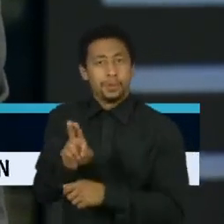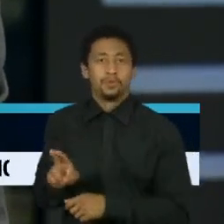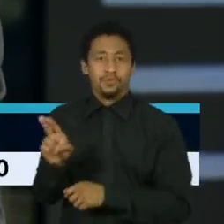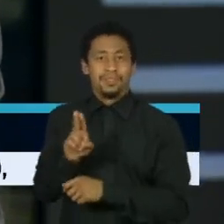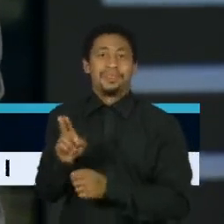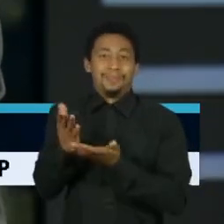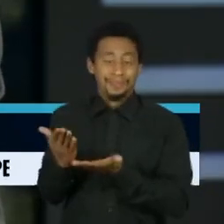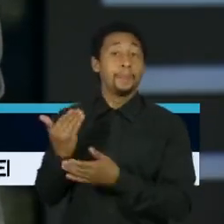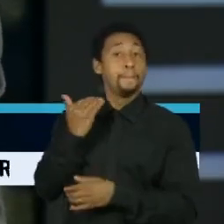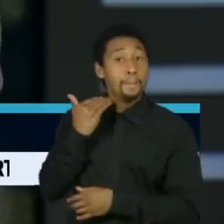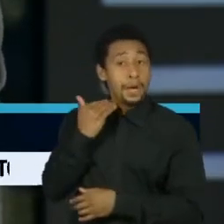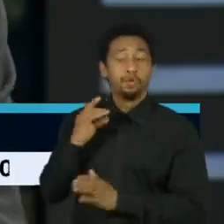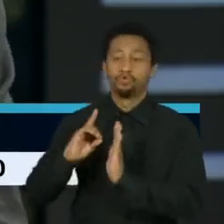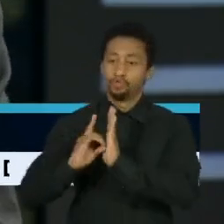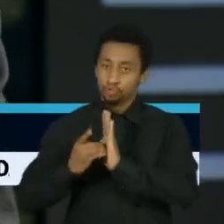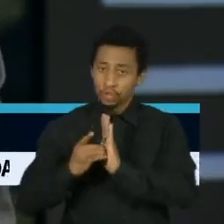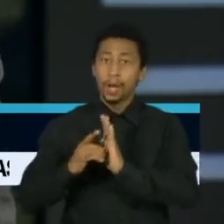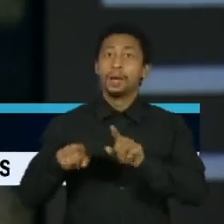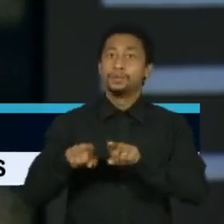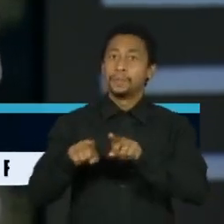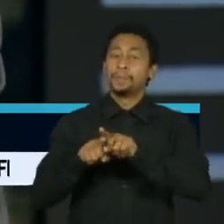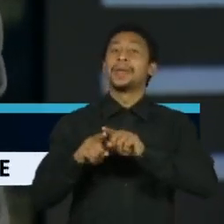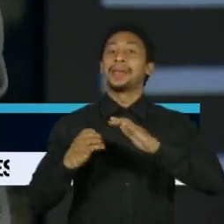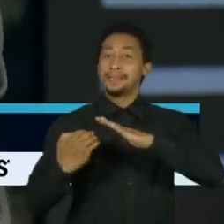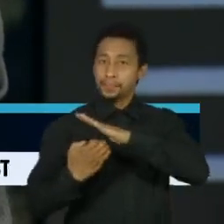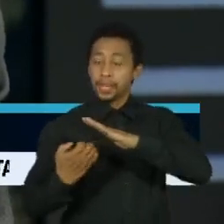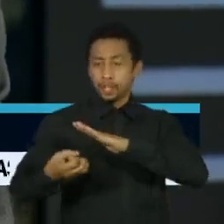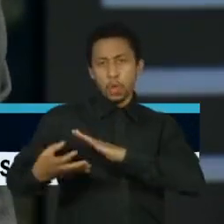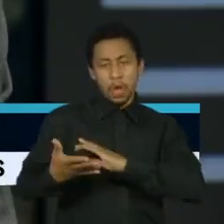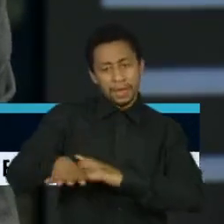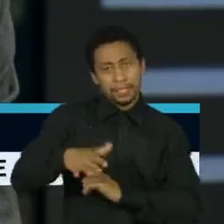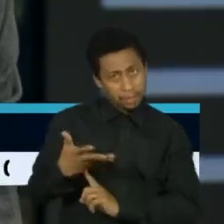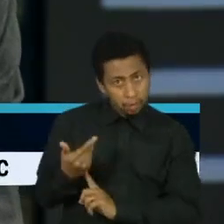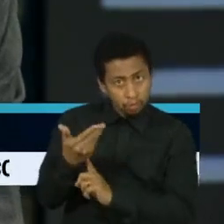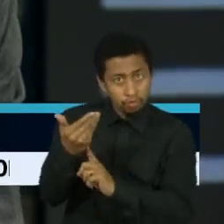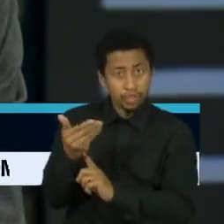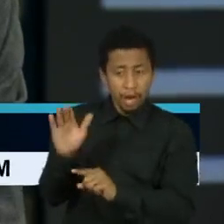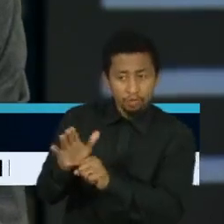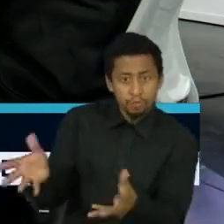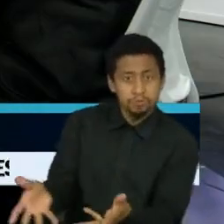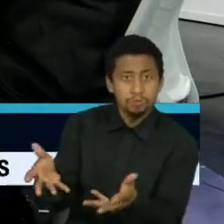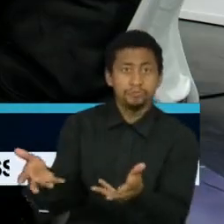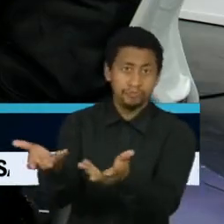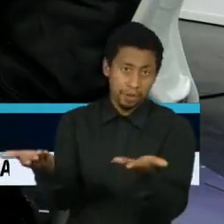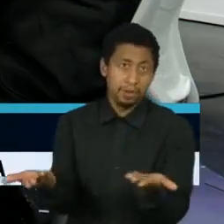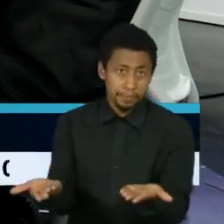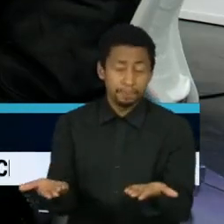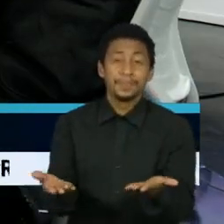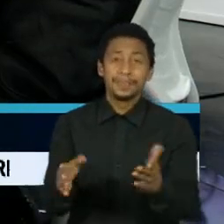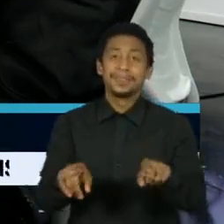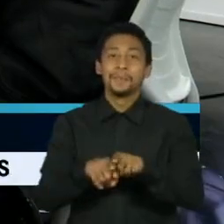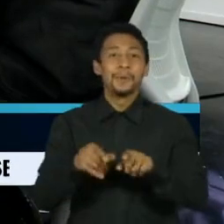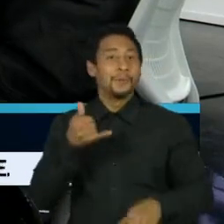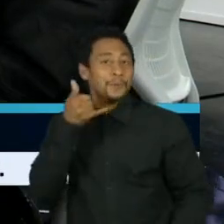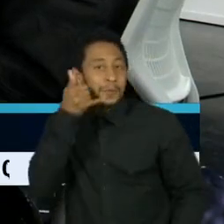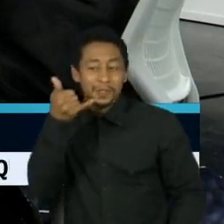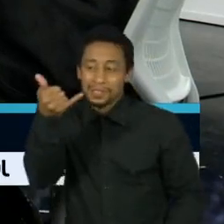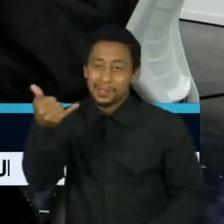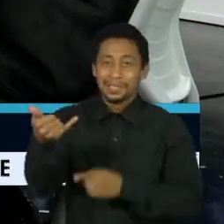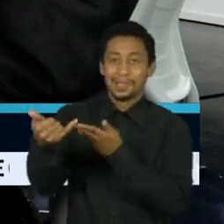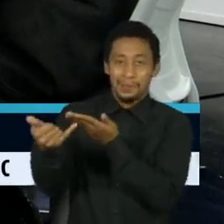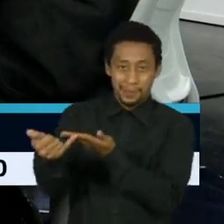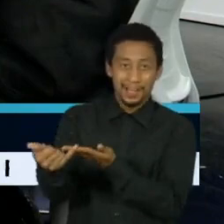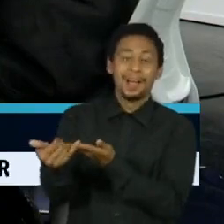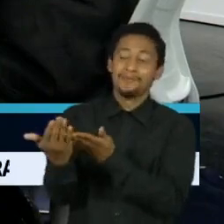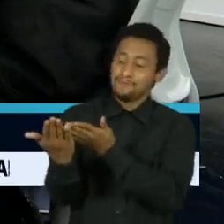para bancos digitais, etc. Facilita o negócio, né? Então, como a questão do próprio celular em si já tinha dado